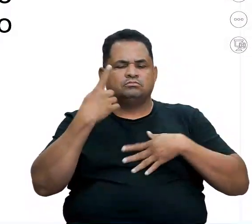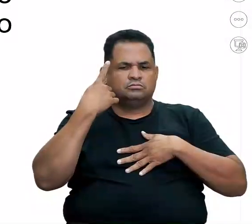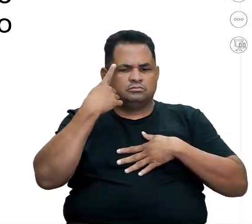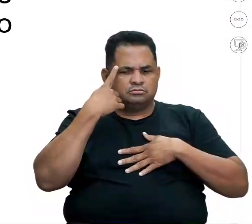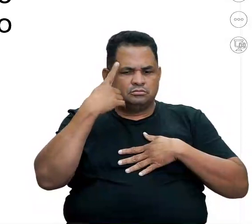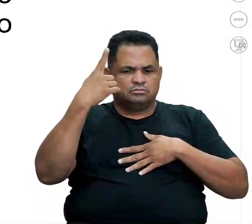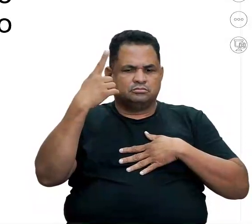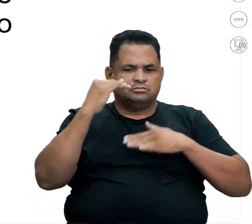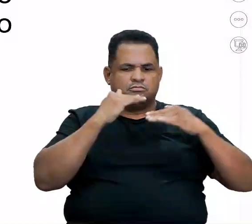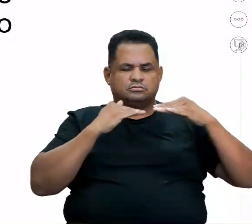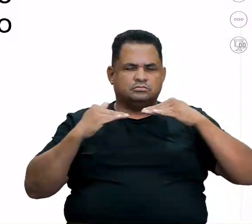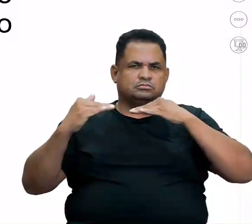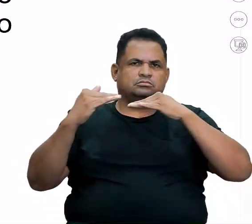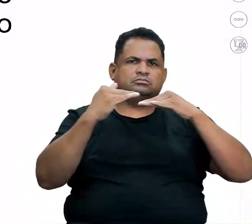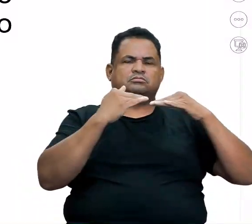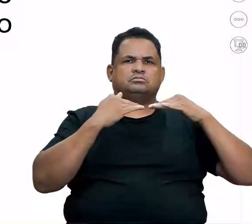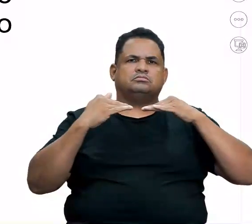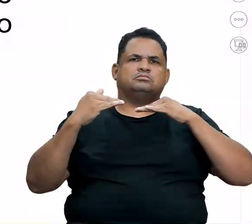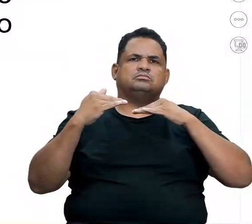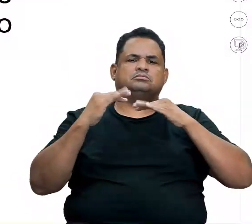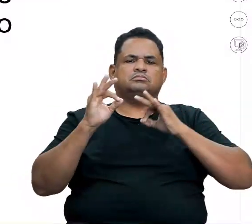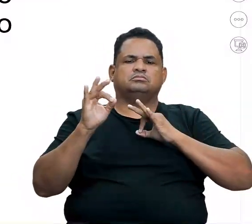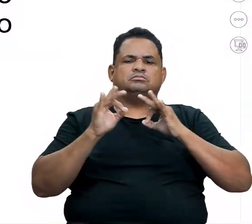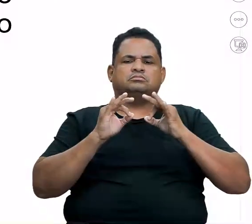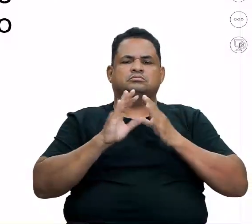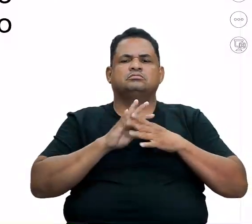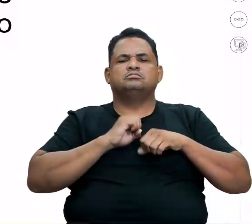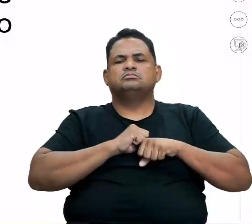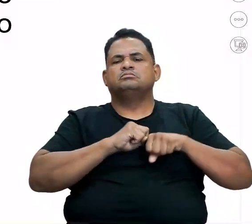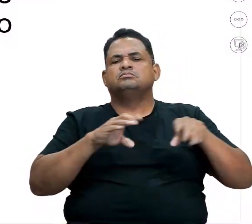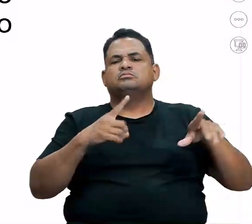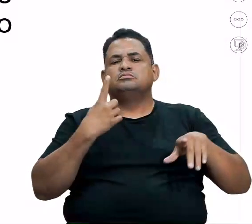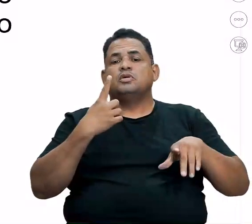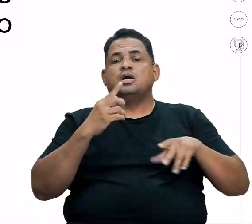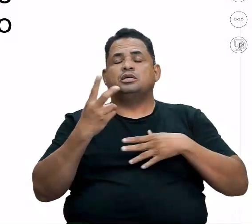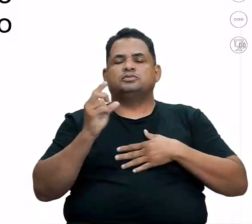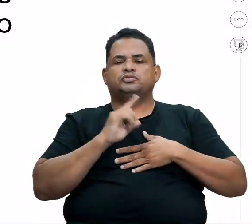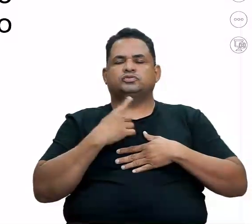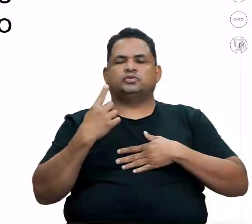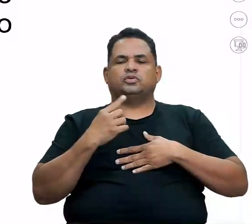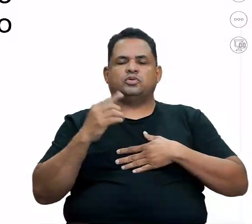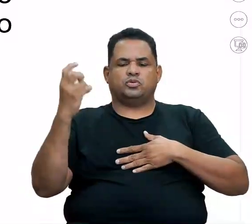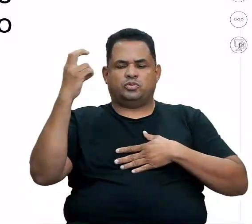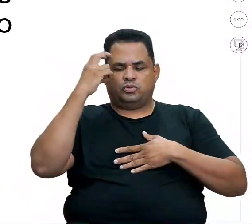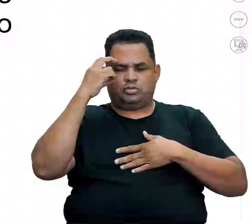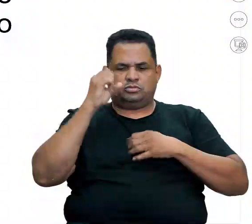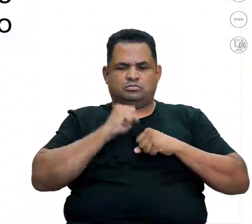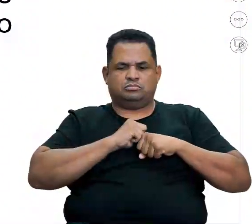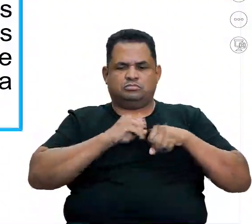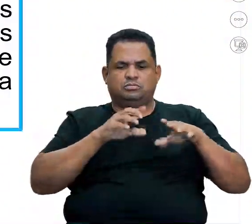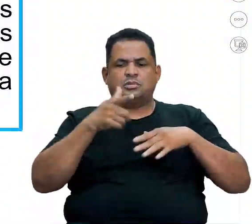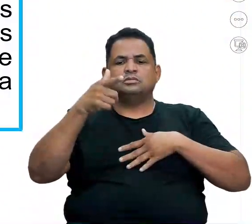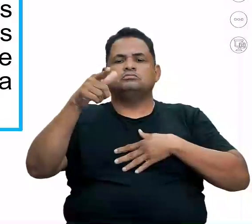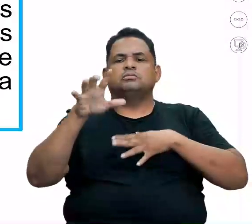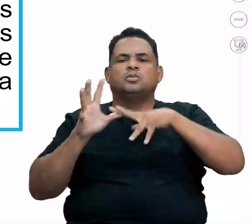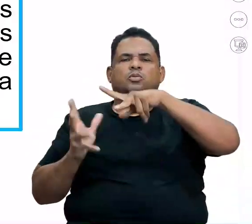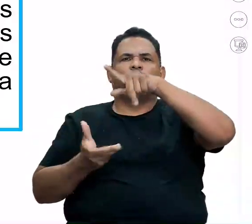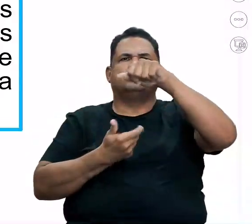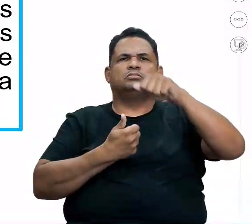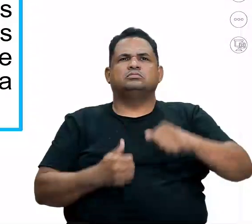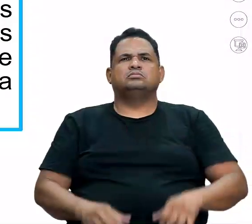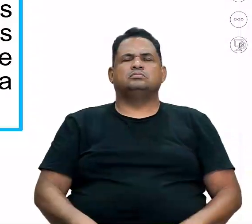homogeneidade, ou seja, difundir uma cultura só, ou seja, a cultura da Europa, para o resto do mundo,